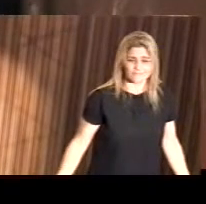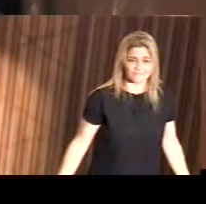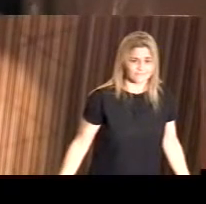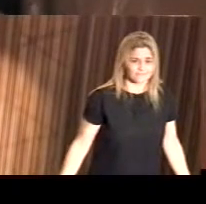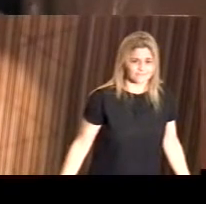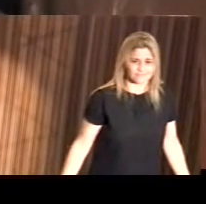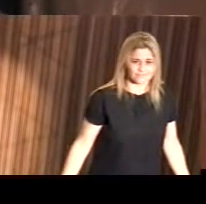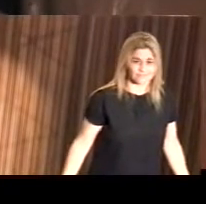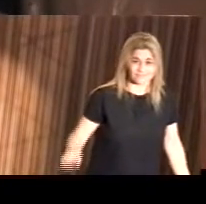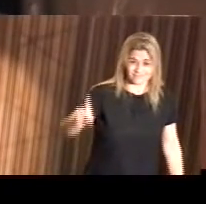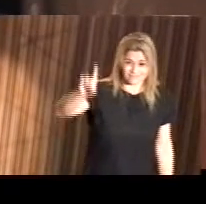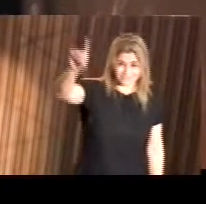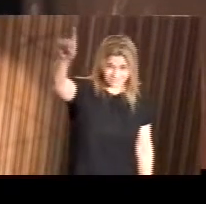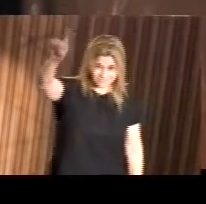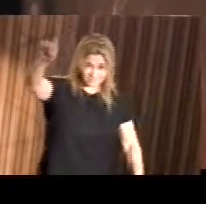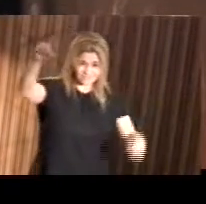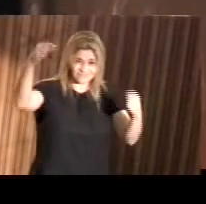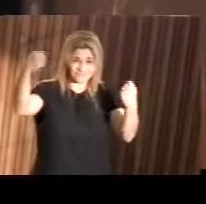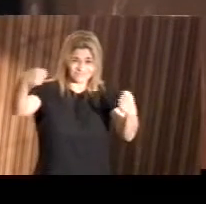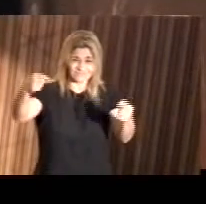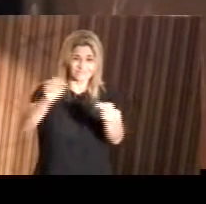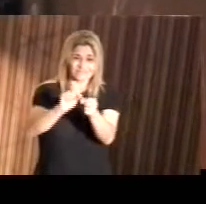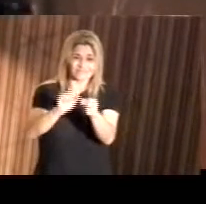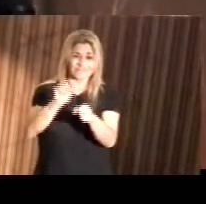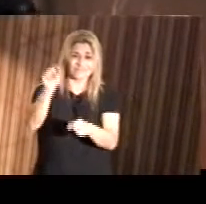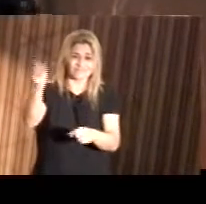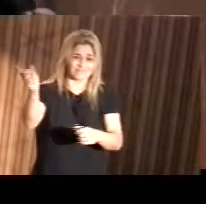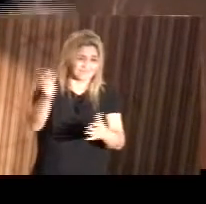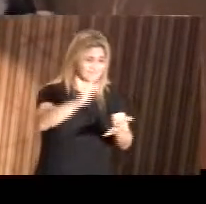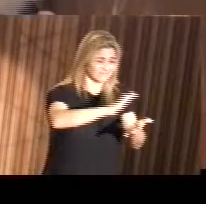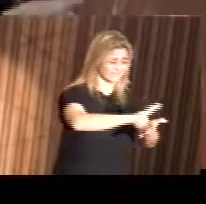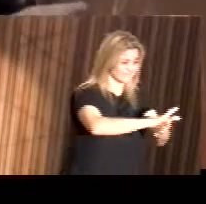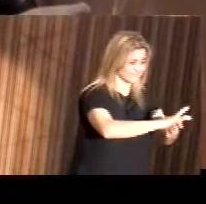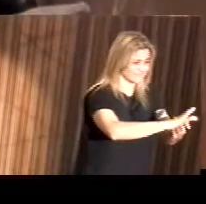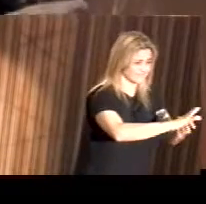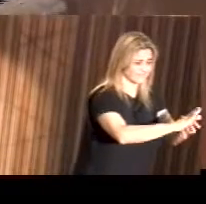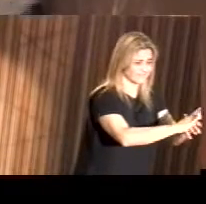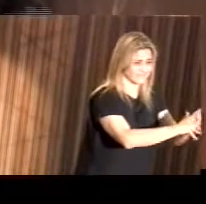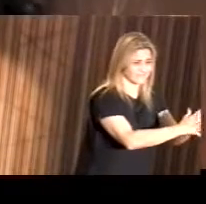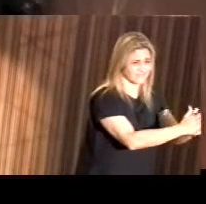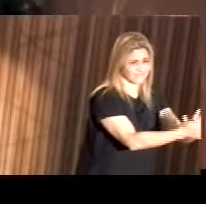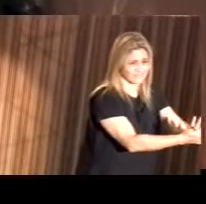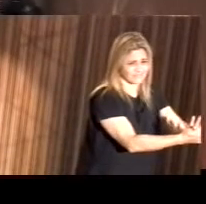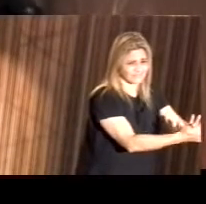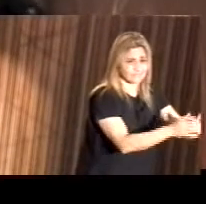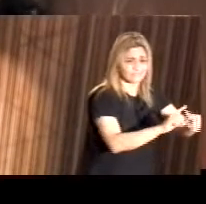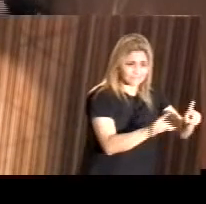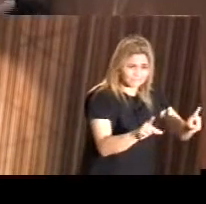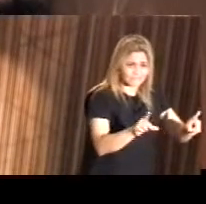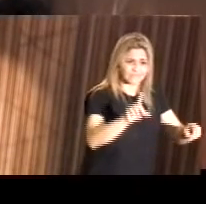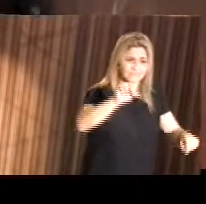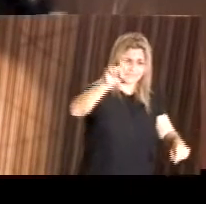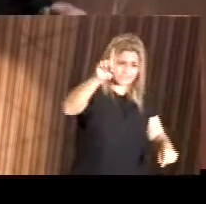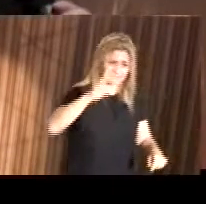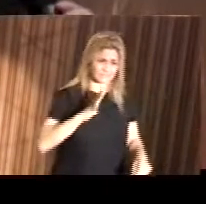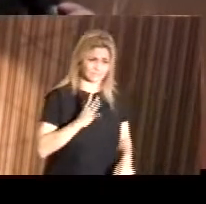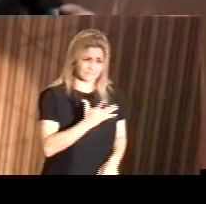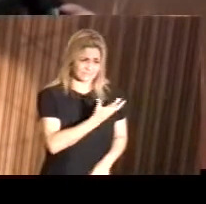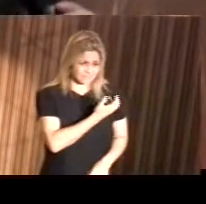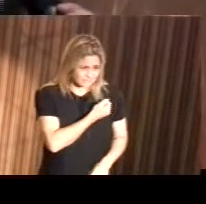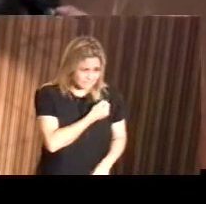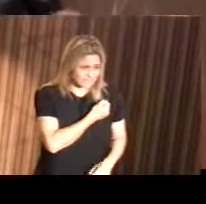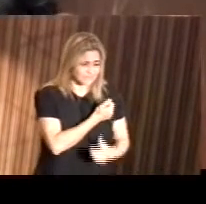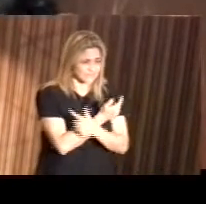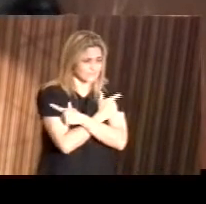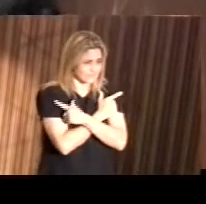que destruir a cidade. E quando Ele destrói a cidade, Ele salva Ló e as suas filhas, porque nem os seus